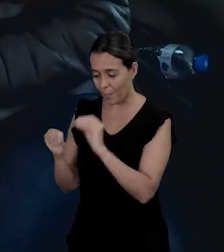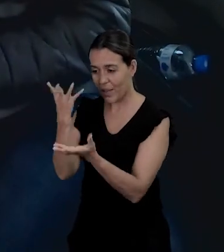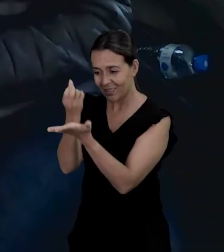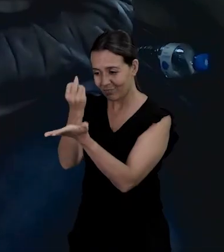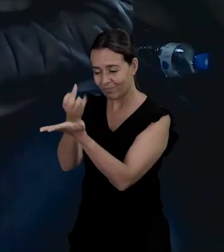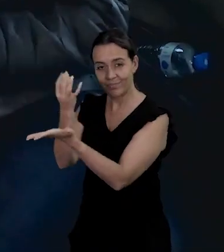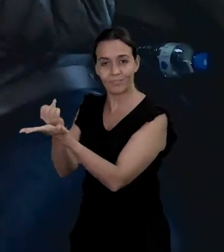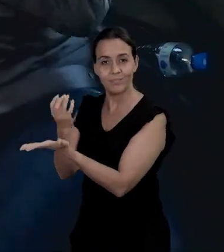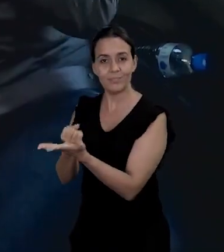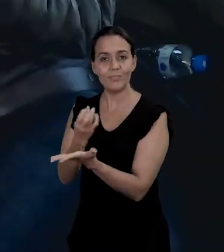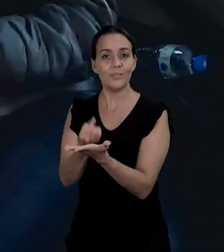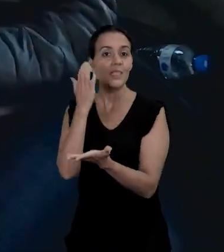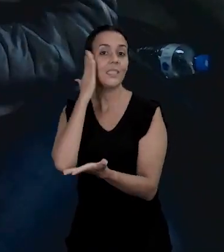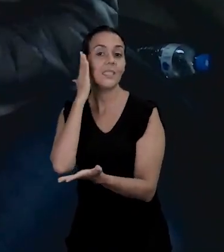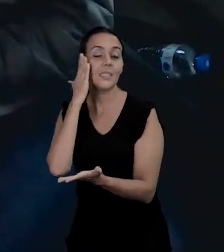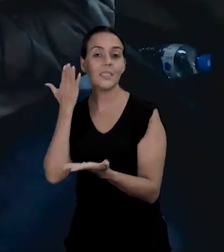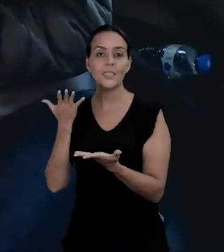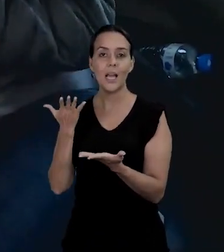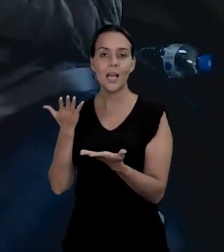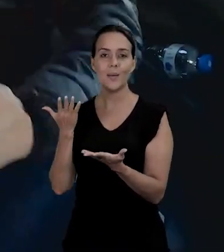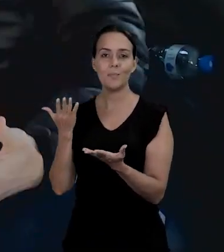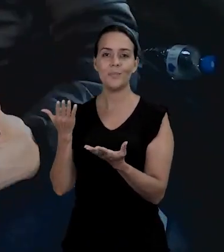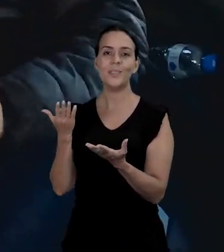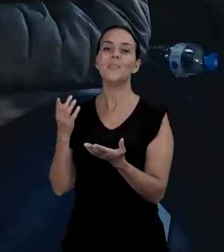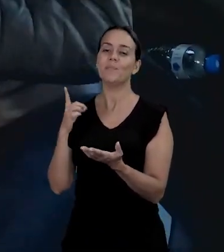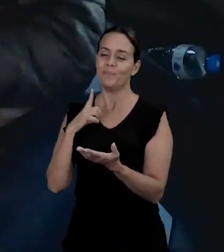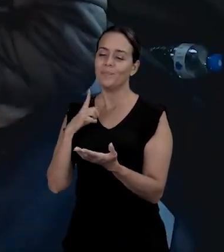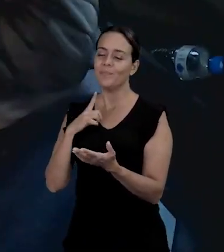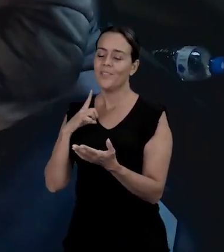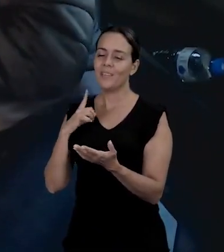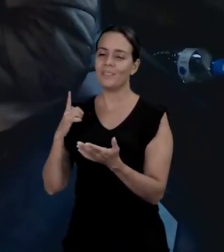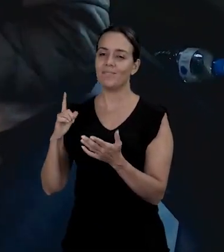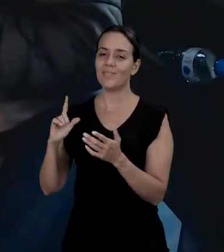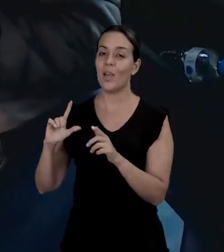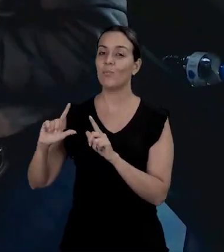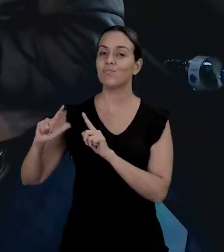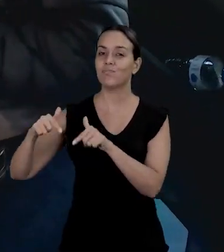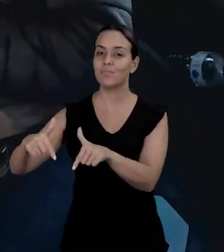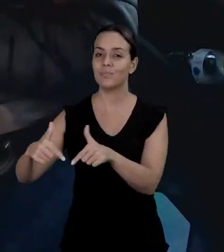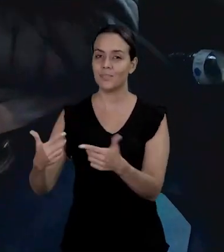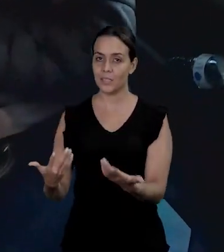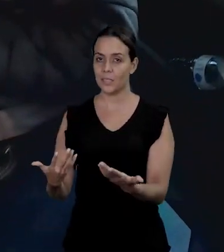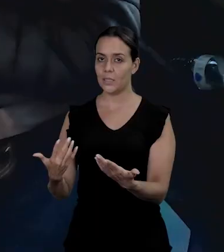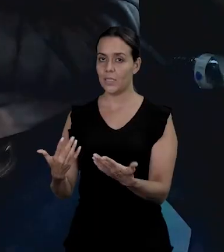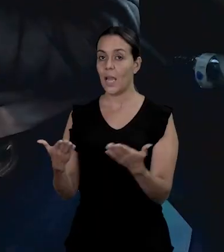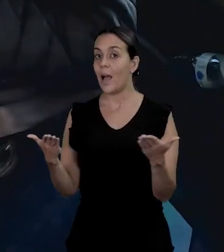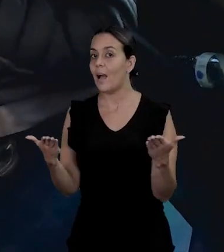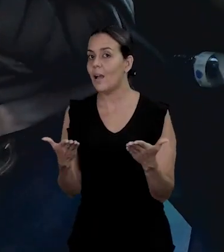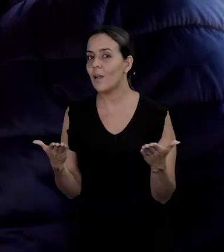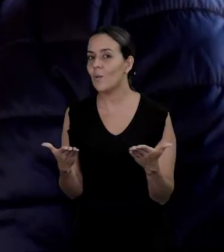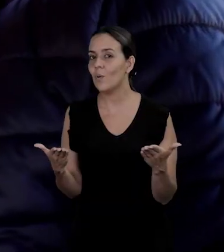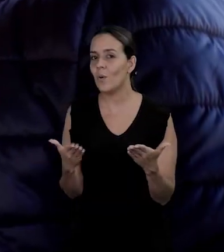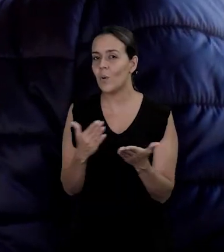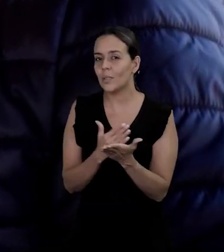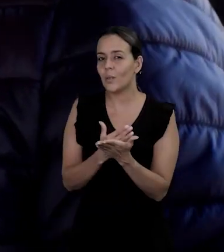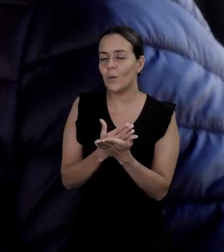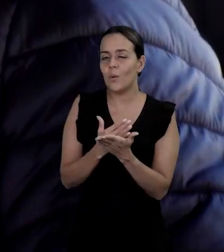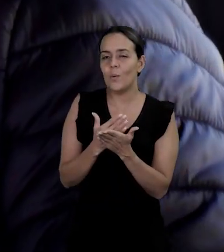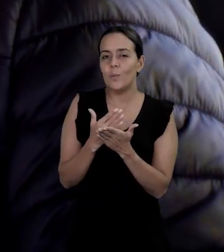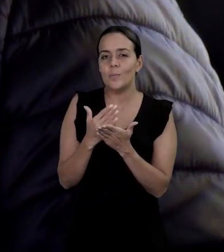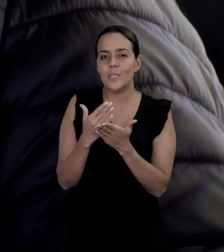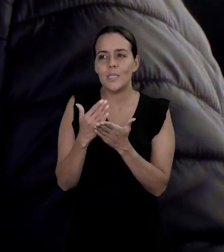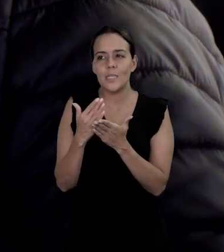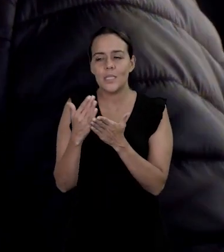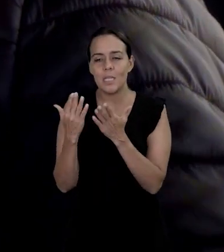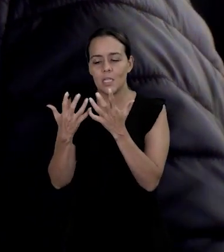para a comunidade técnica, que está começando a se formar agora nas universidades, toda essa discussão ética, né? Exatamente. Olha, o que você está